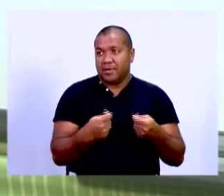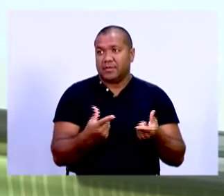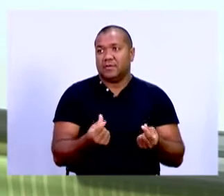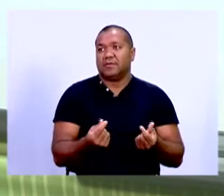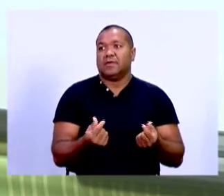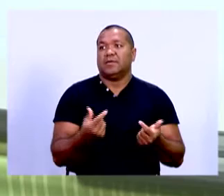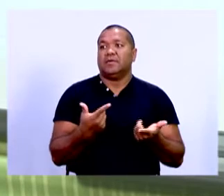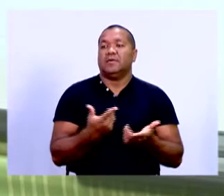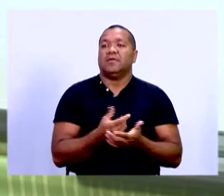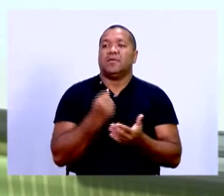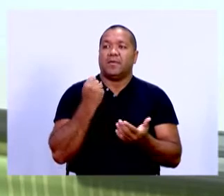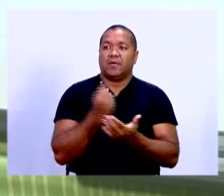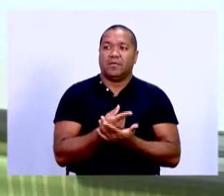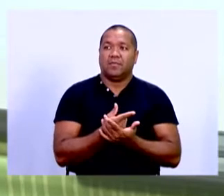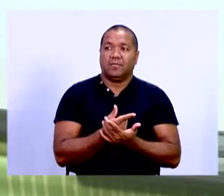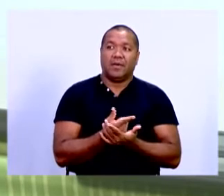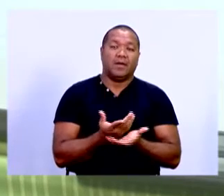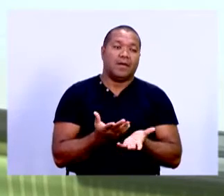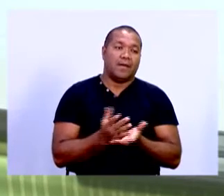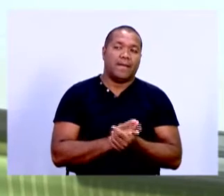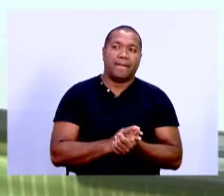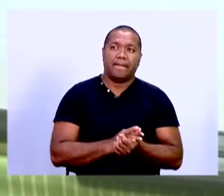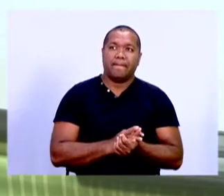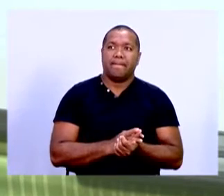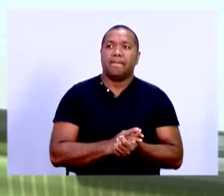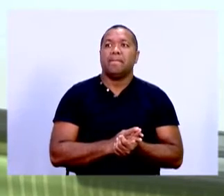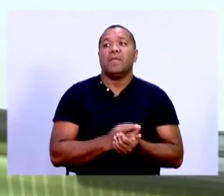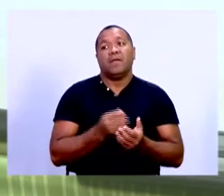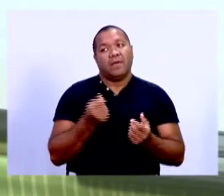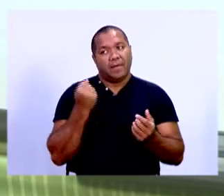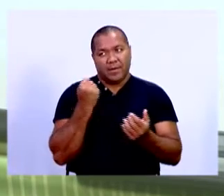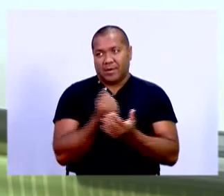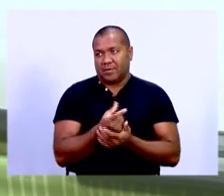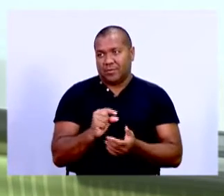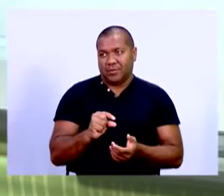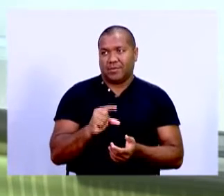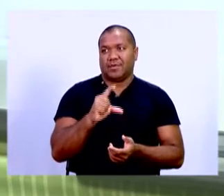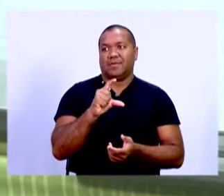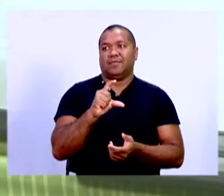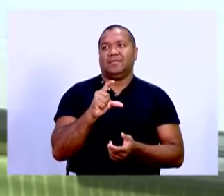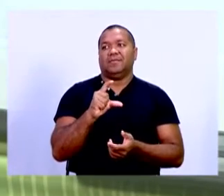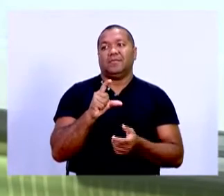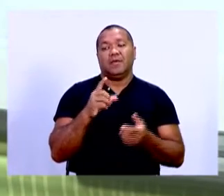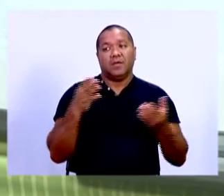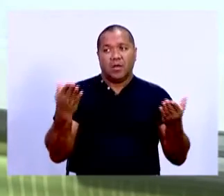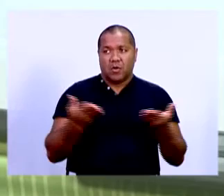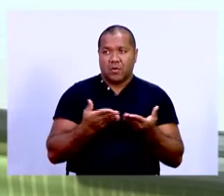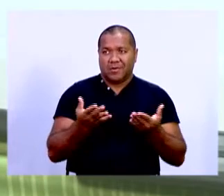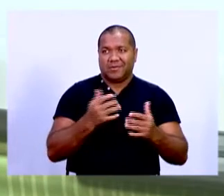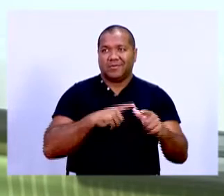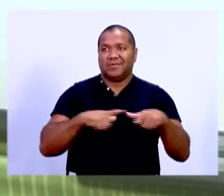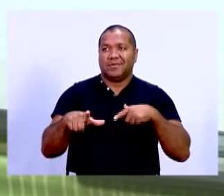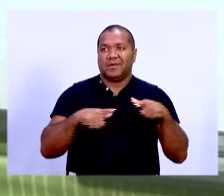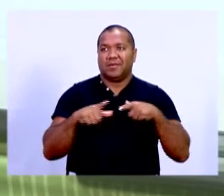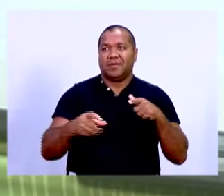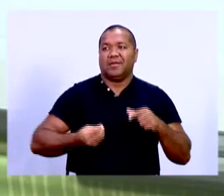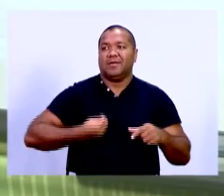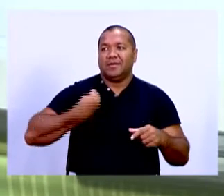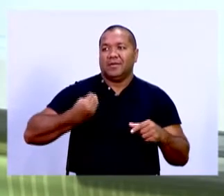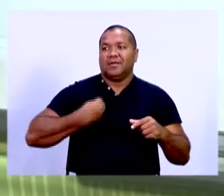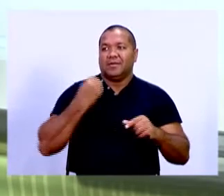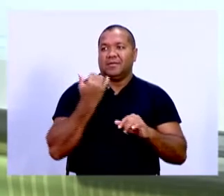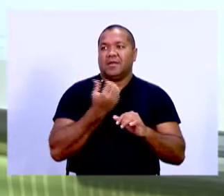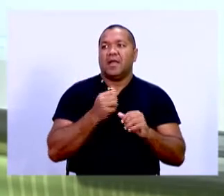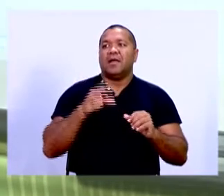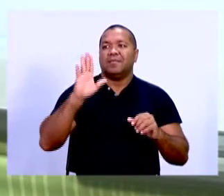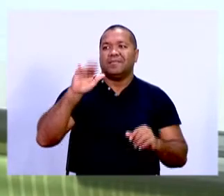coisa, certo? Exatamente. Ele vai gastar um pouquinho mais. Mas hoje o serviço de hospedagem é bem barato. Você